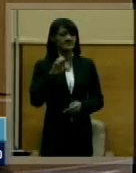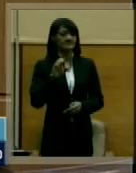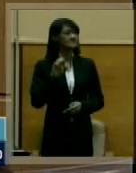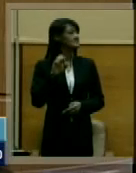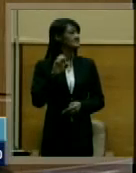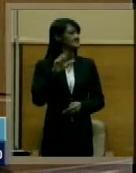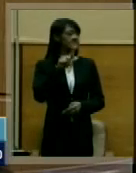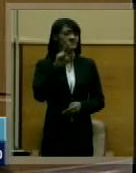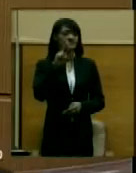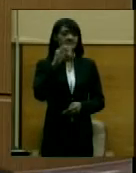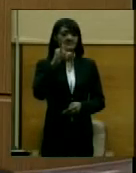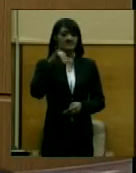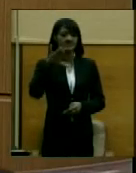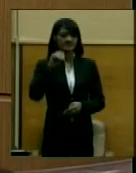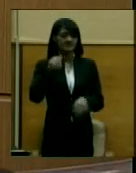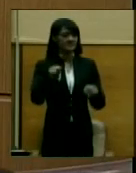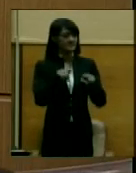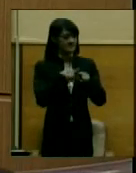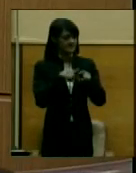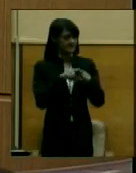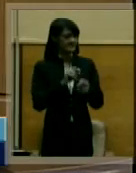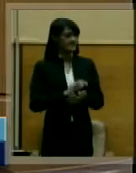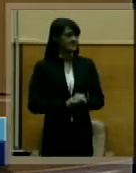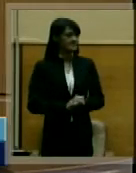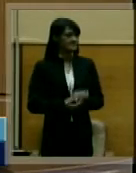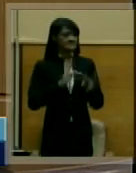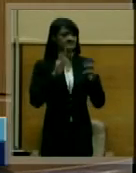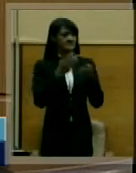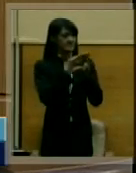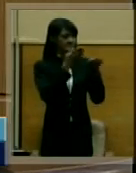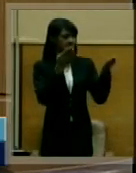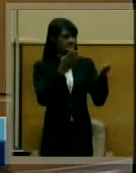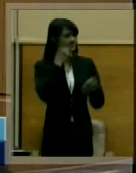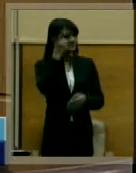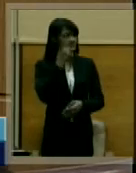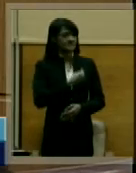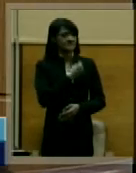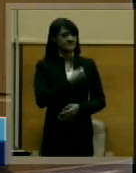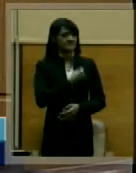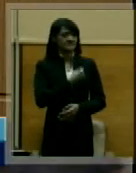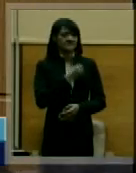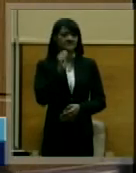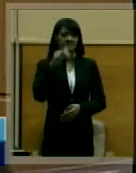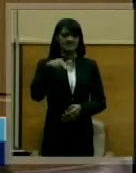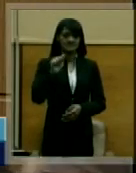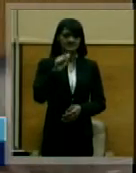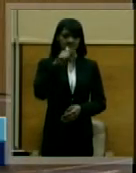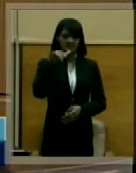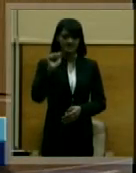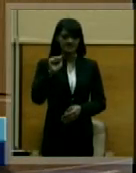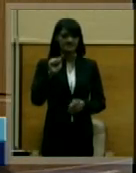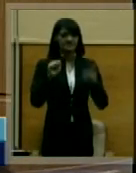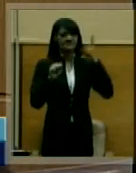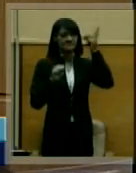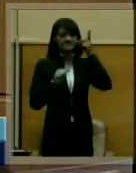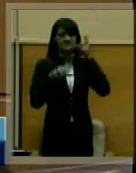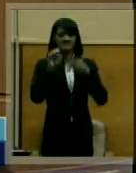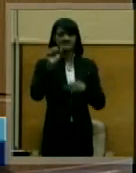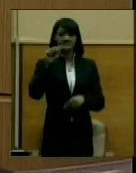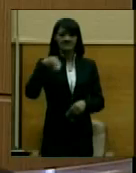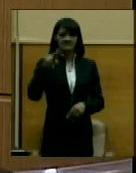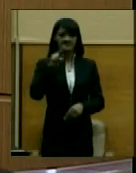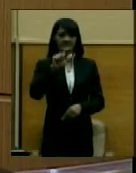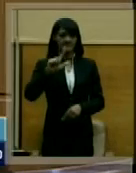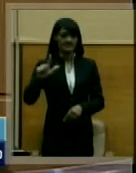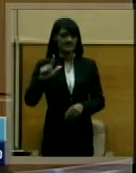dos nossos homenageados, aos deputados aqui presentes, deputada Ana Lúcia, deputado Capitão Samuel, deputado